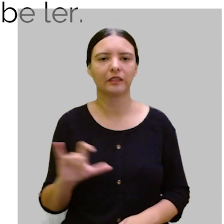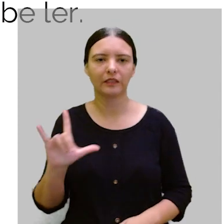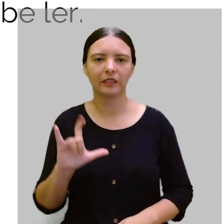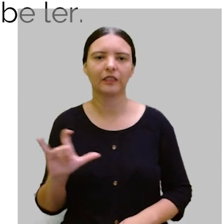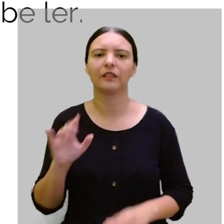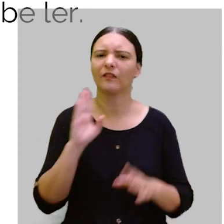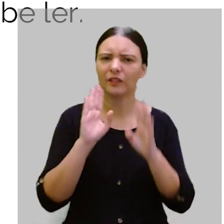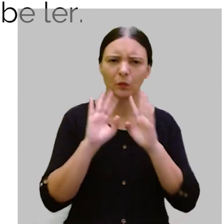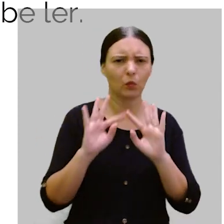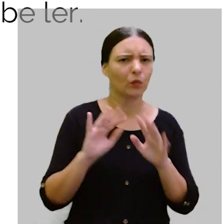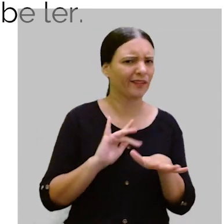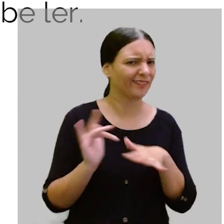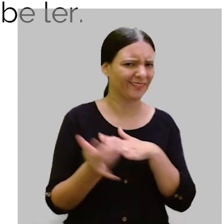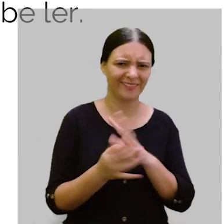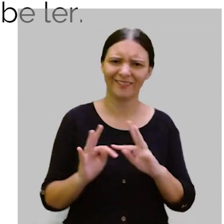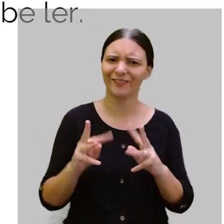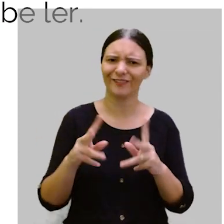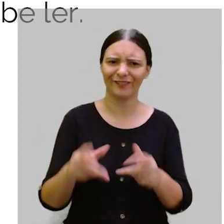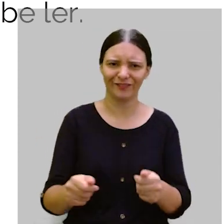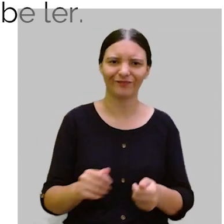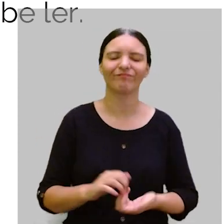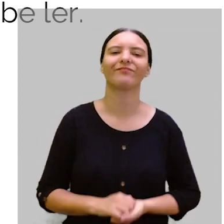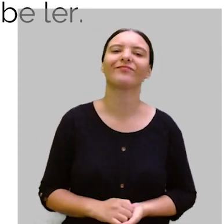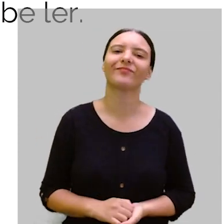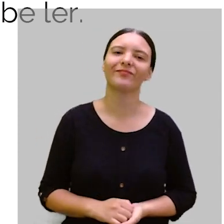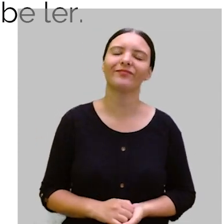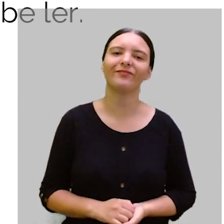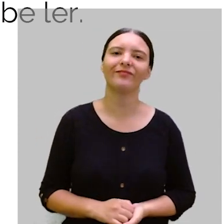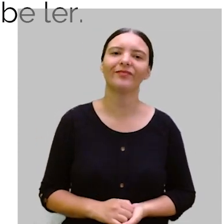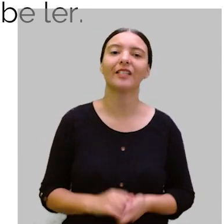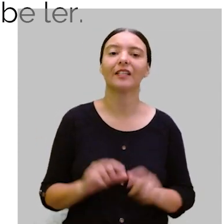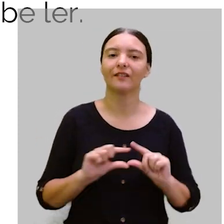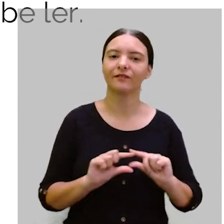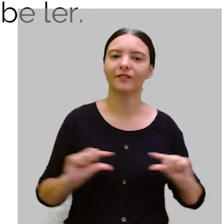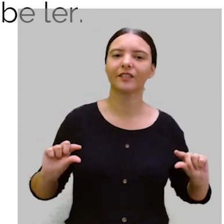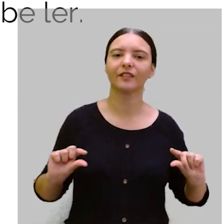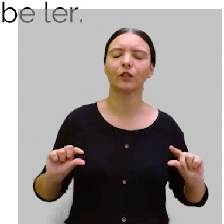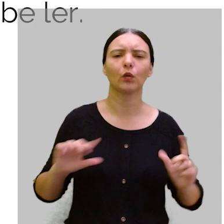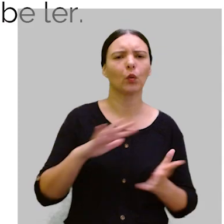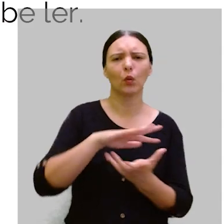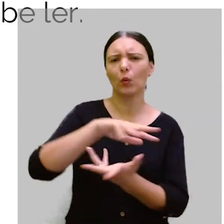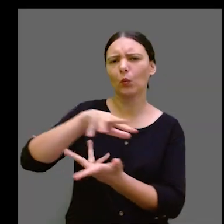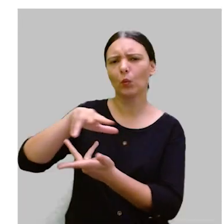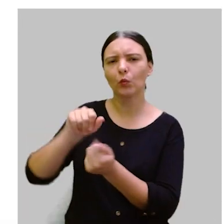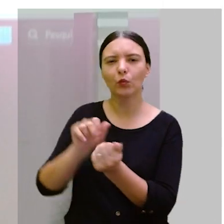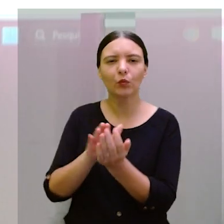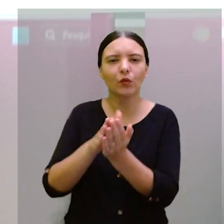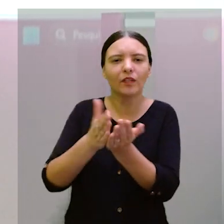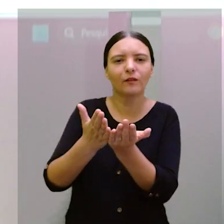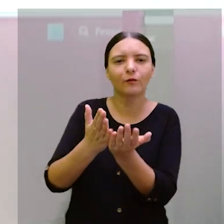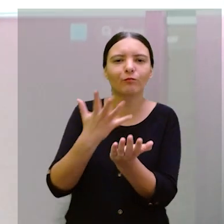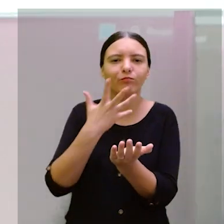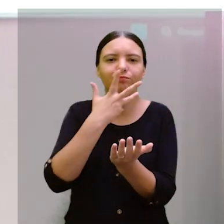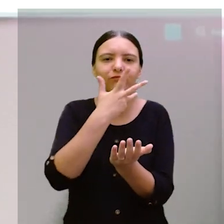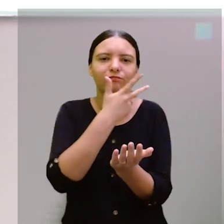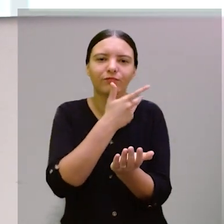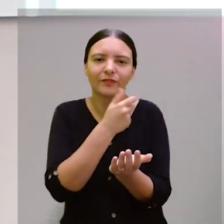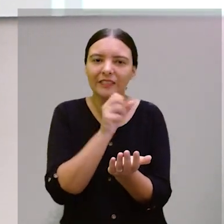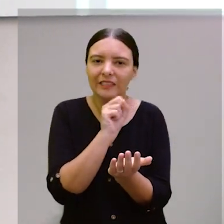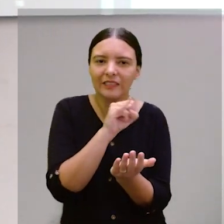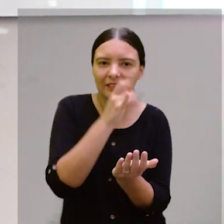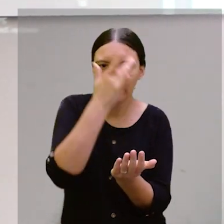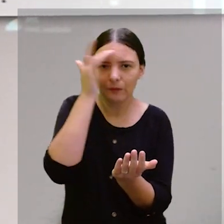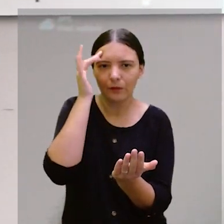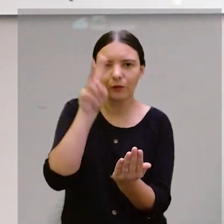todas essas redes aí como Daniela Zucco. E deixo para vocês essa frase: o mundo é um belo livro para quem o